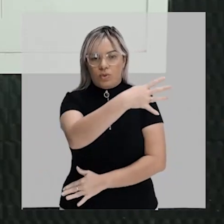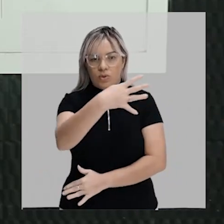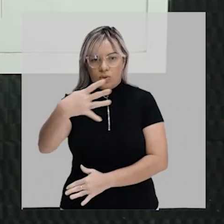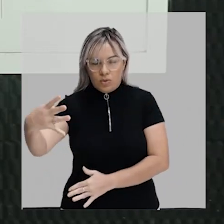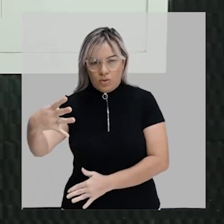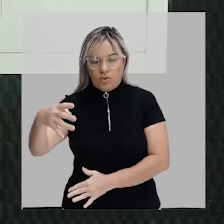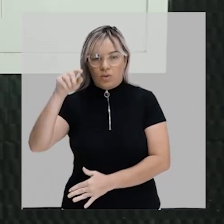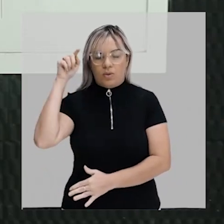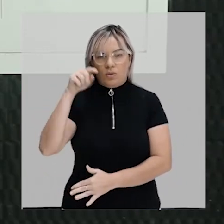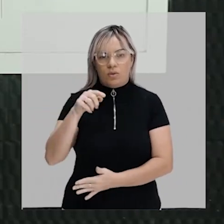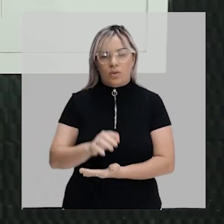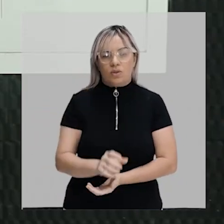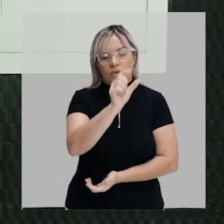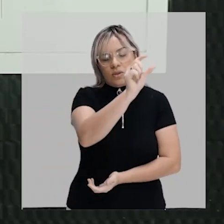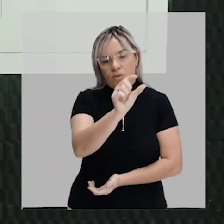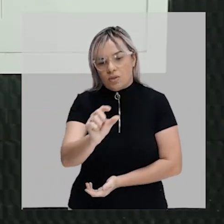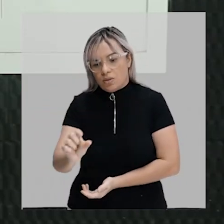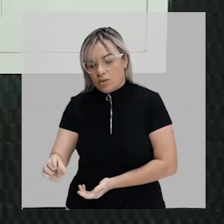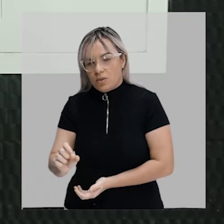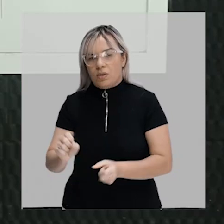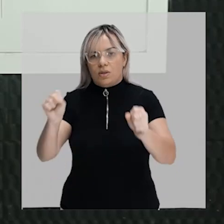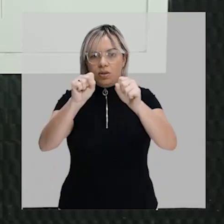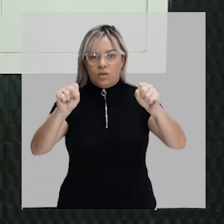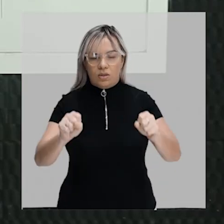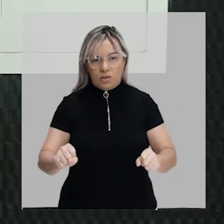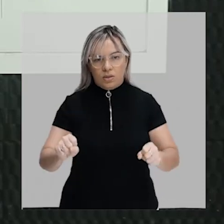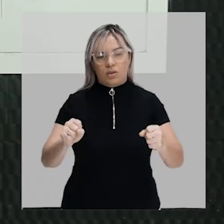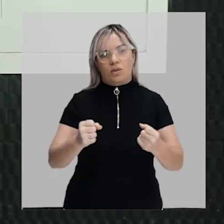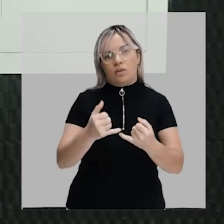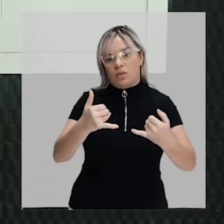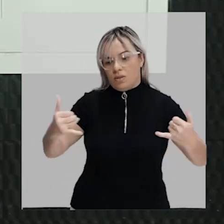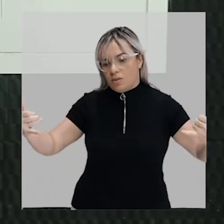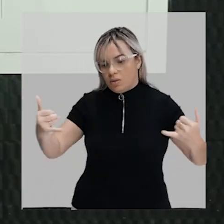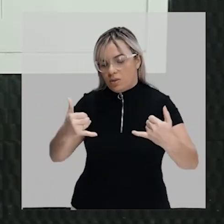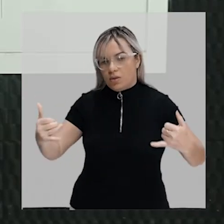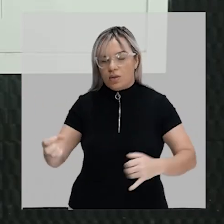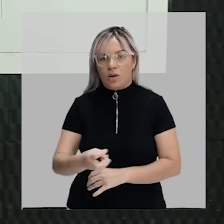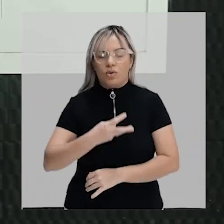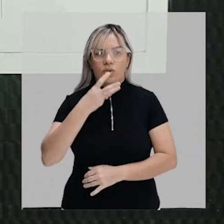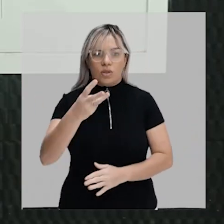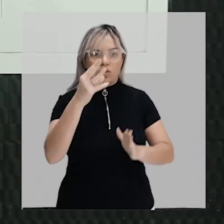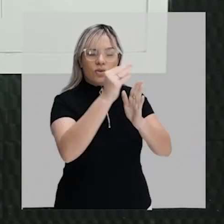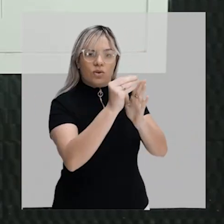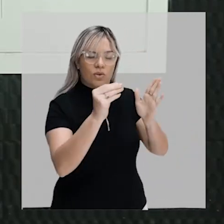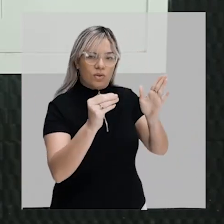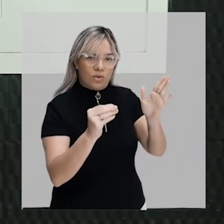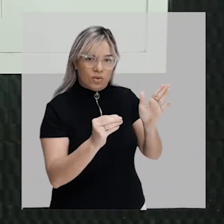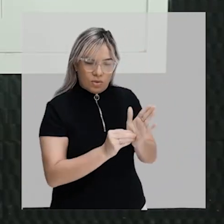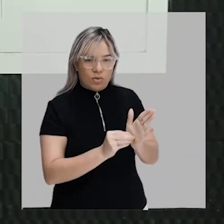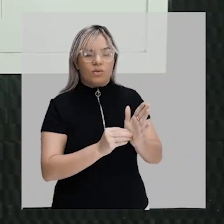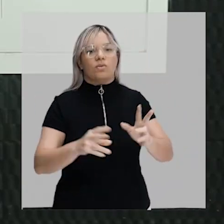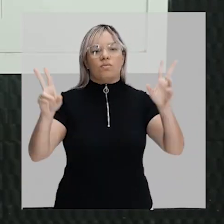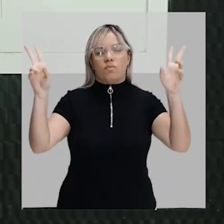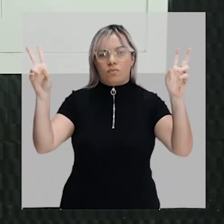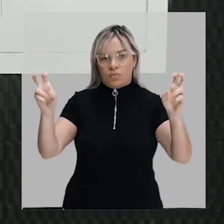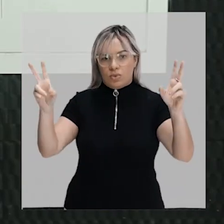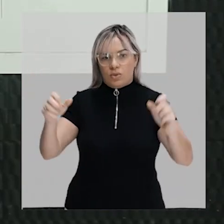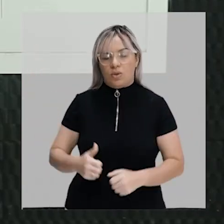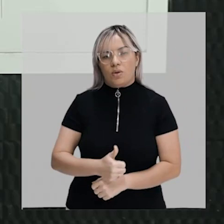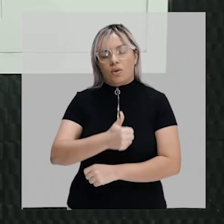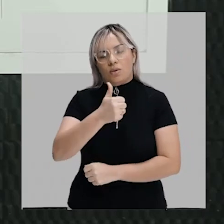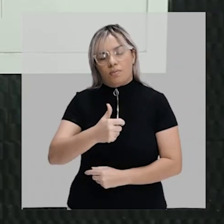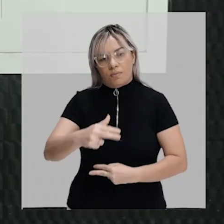matrizes determinantes e sistemas linear são os três assuntos que a gente vai abordar nesse primeiro período Beleza